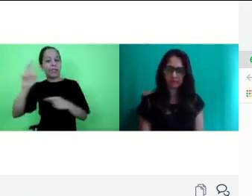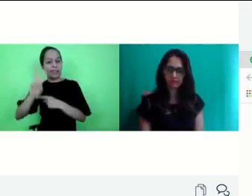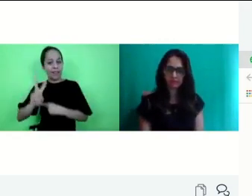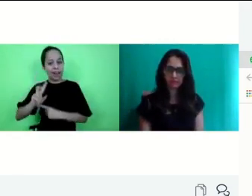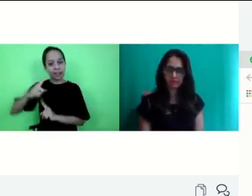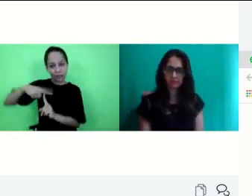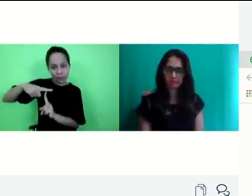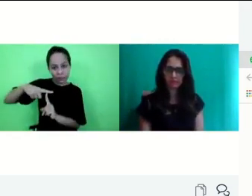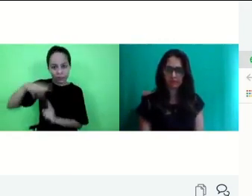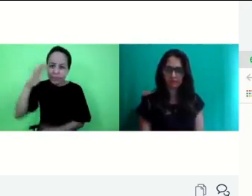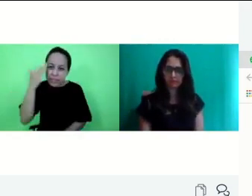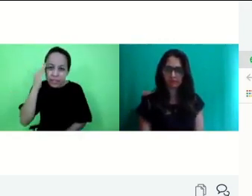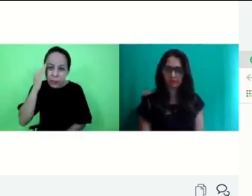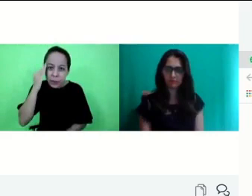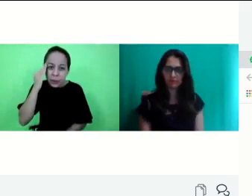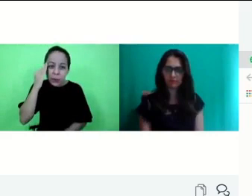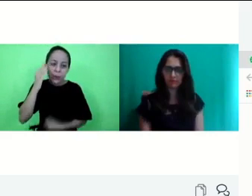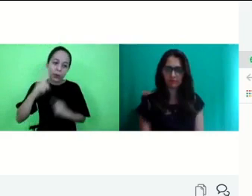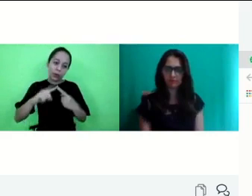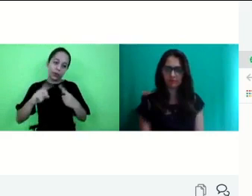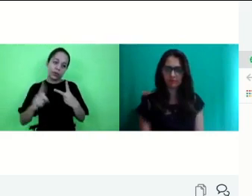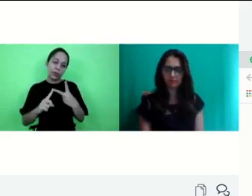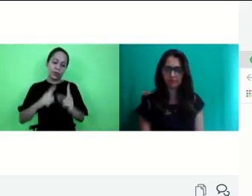Na sequência, os suplentes.